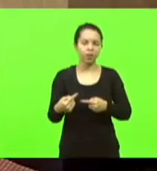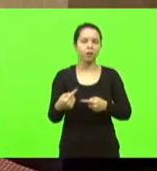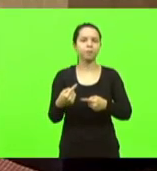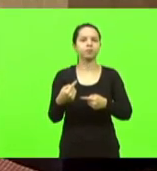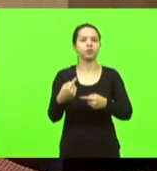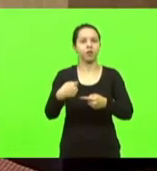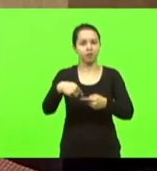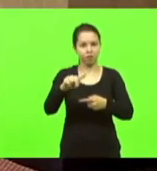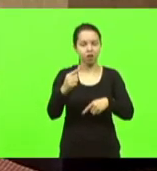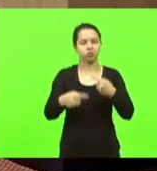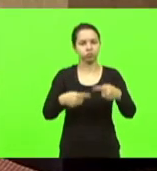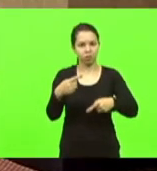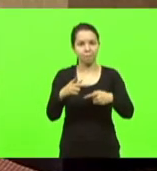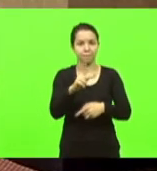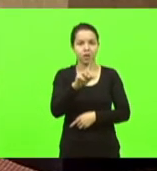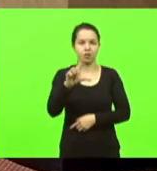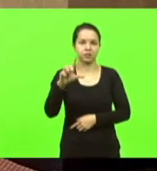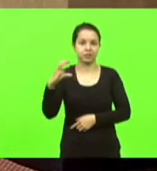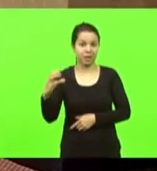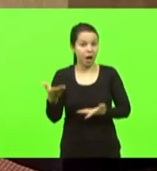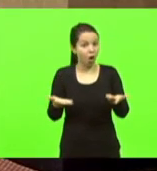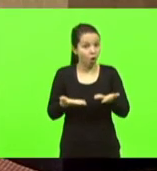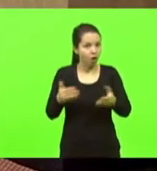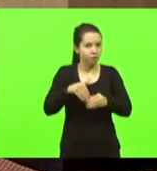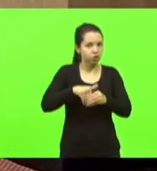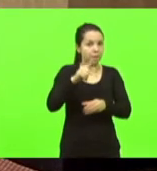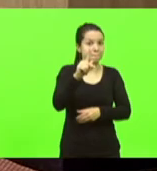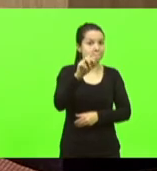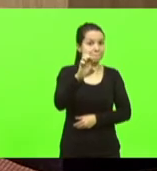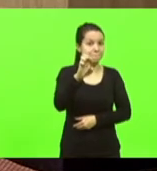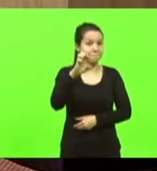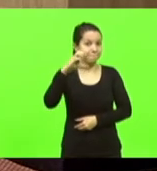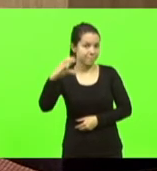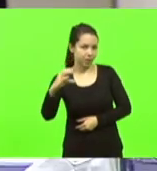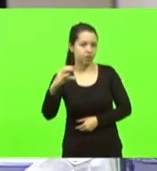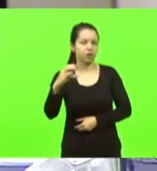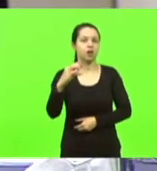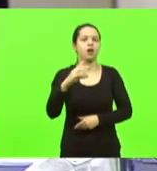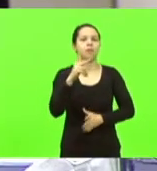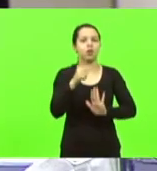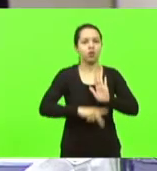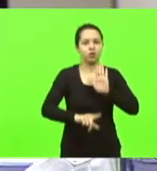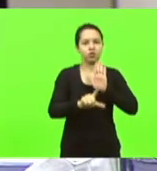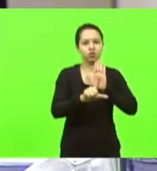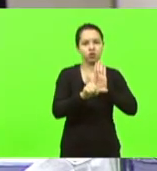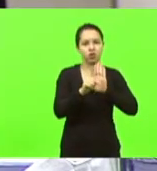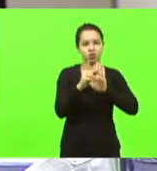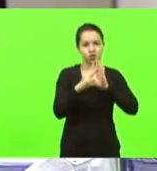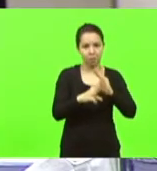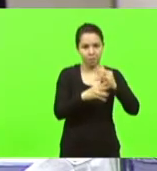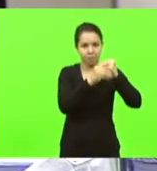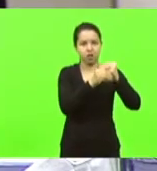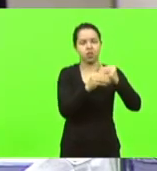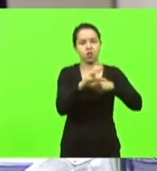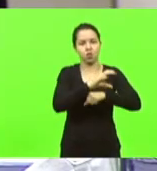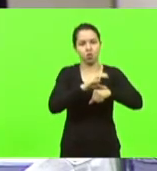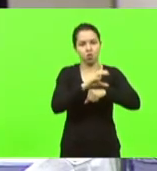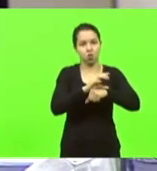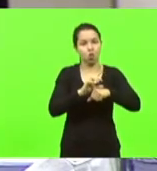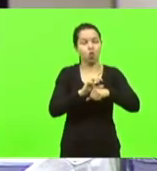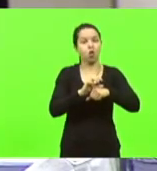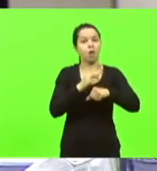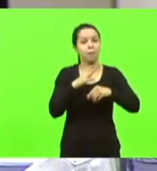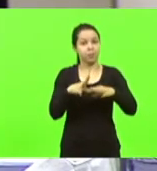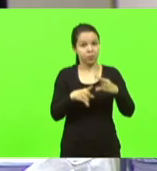para o PLC por hora nós vamos voltar até que o projeto de emenda à constituição onde nós temos somente um pedido de destaque que será voltado ao